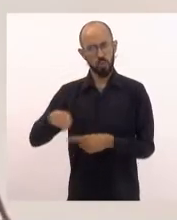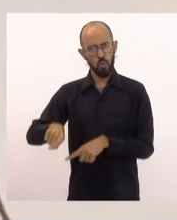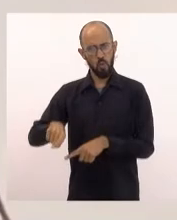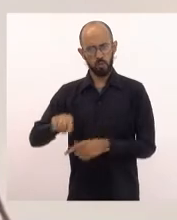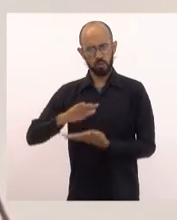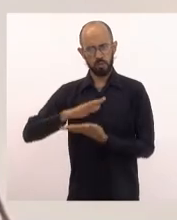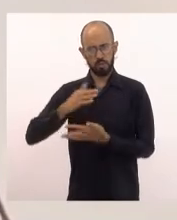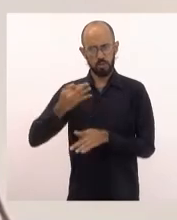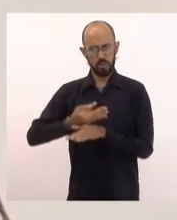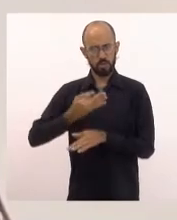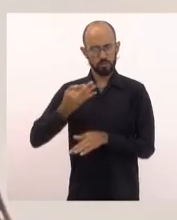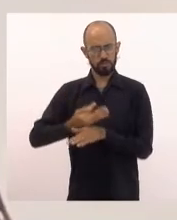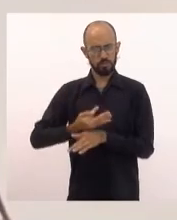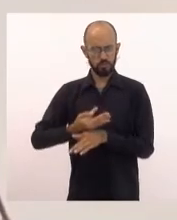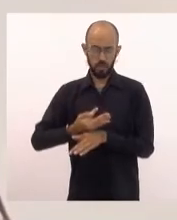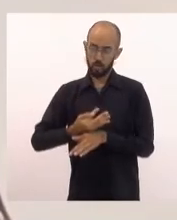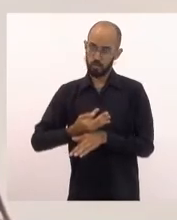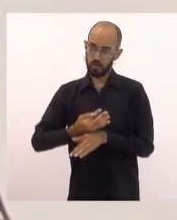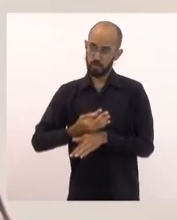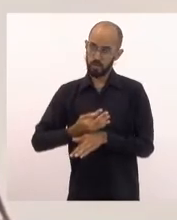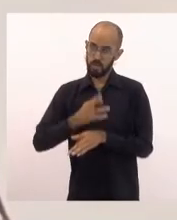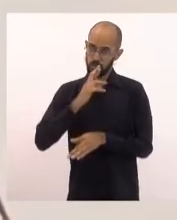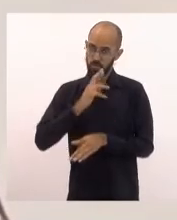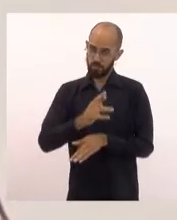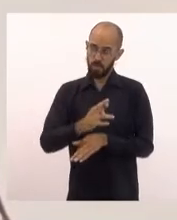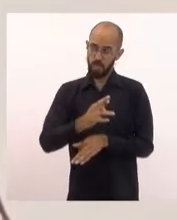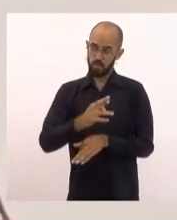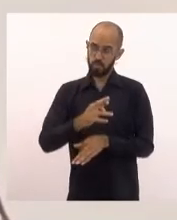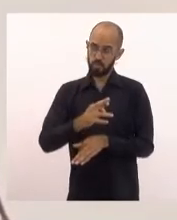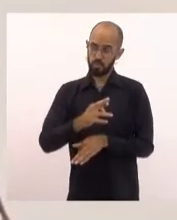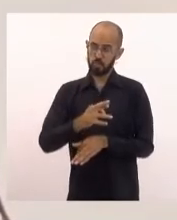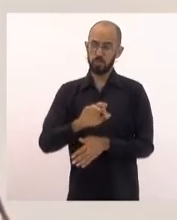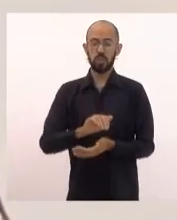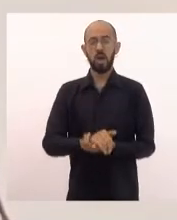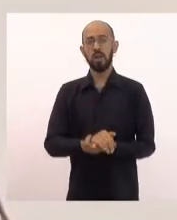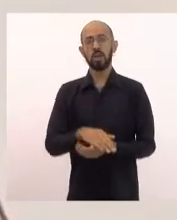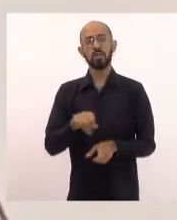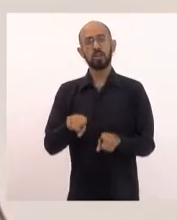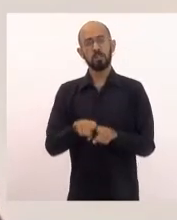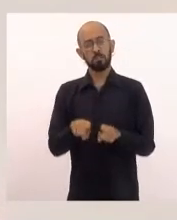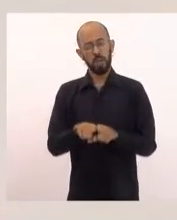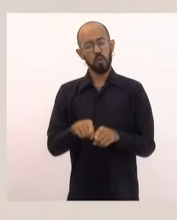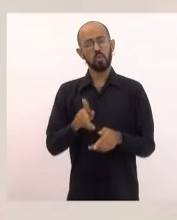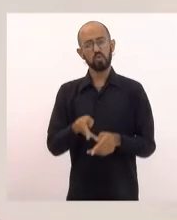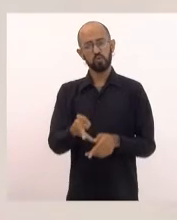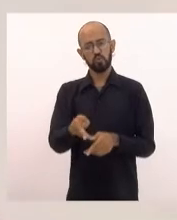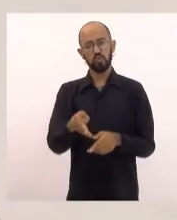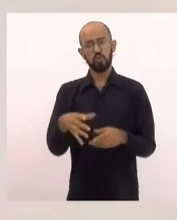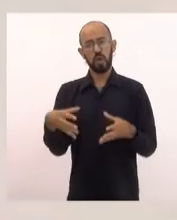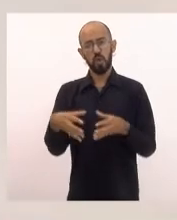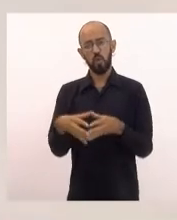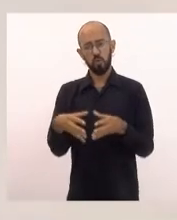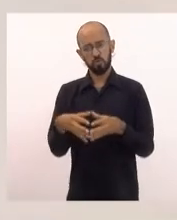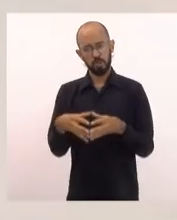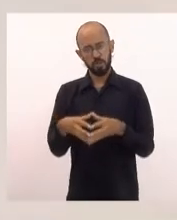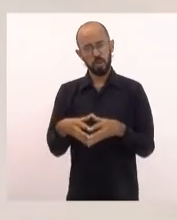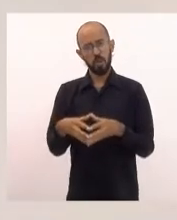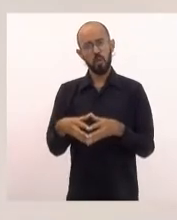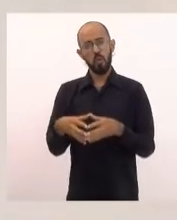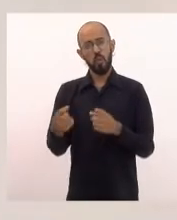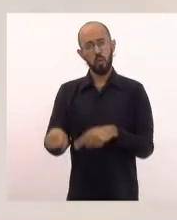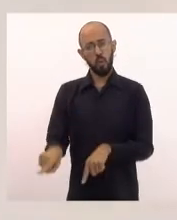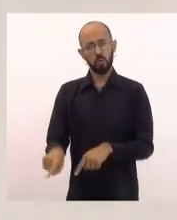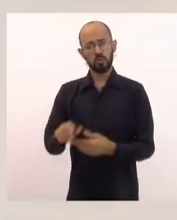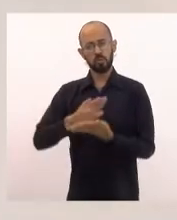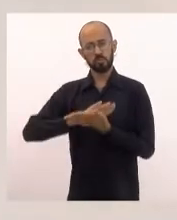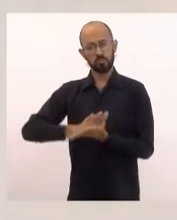às Intolerâncias e continuo aí militando também na Comissão de Combate